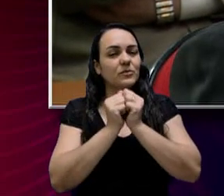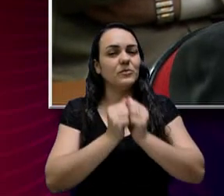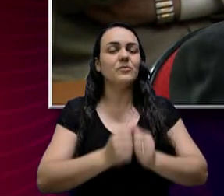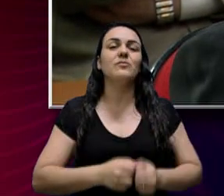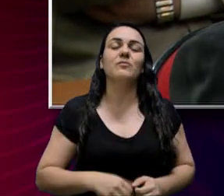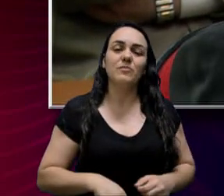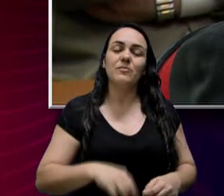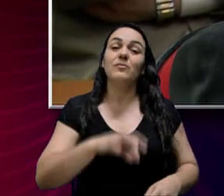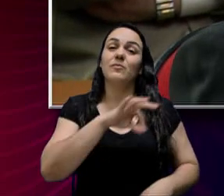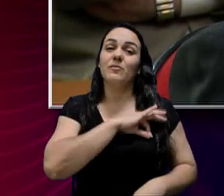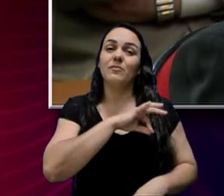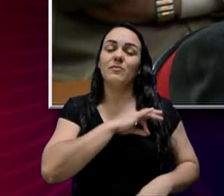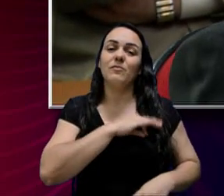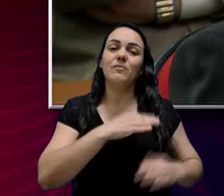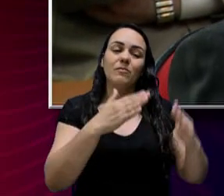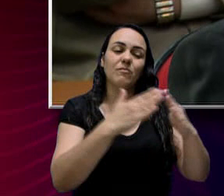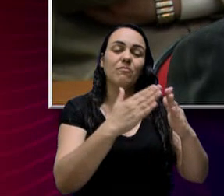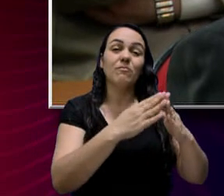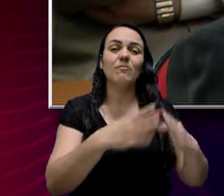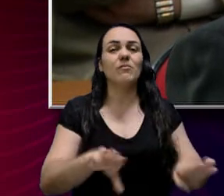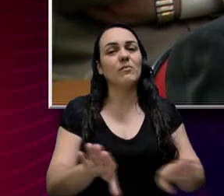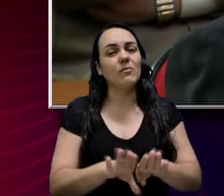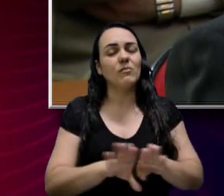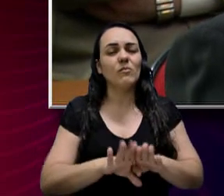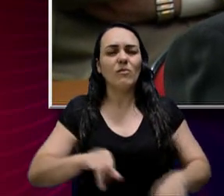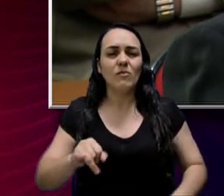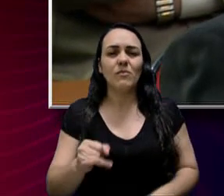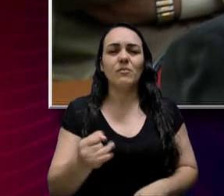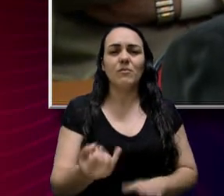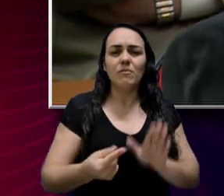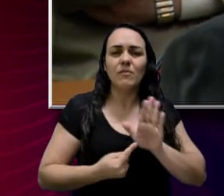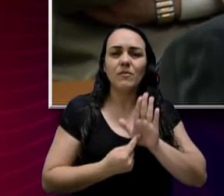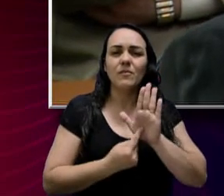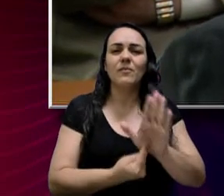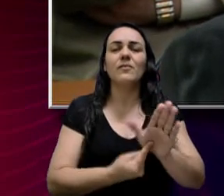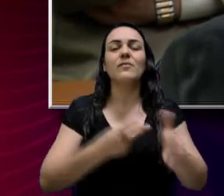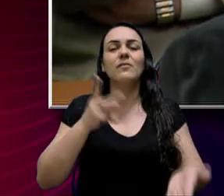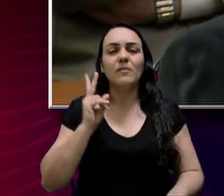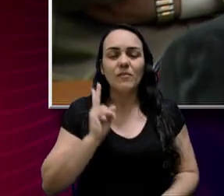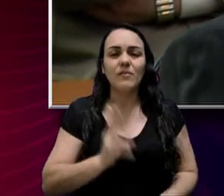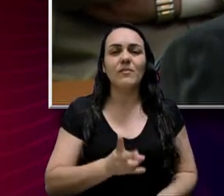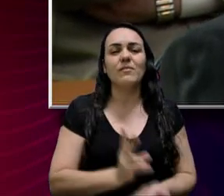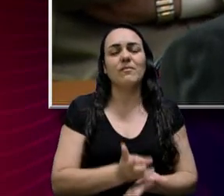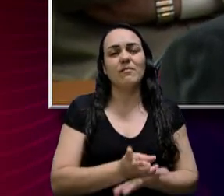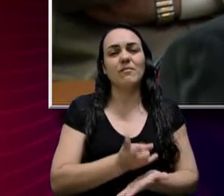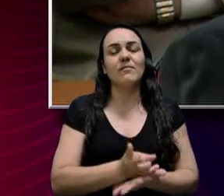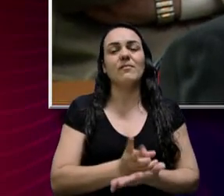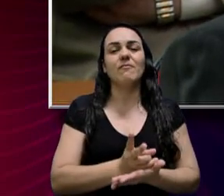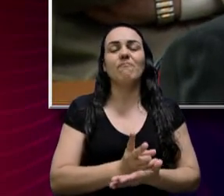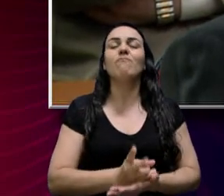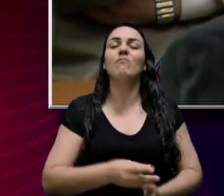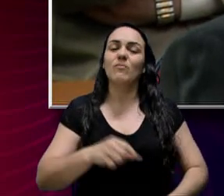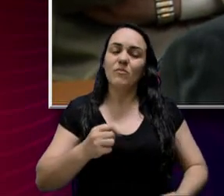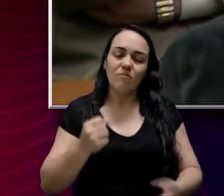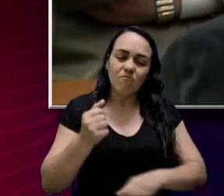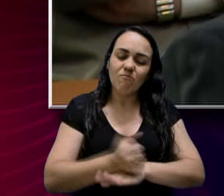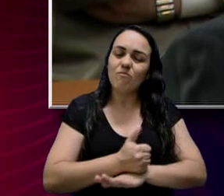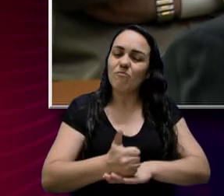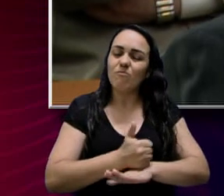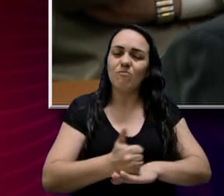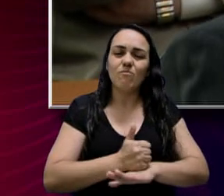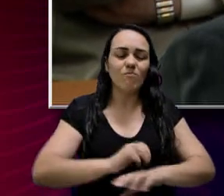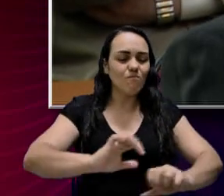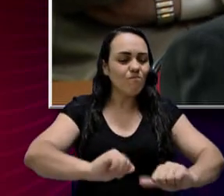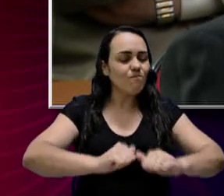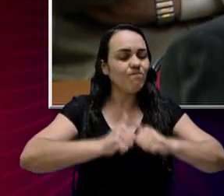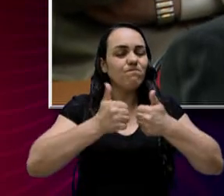Polícia. Oportunidade em que demonstrou, mais uma vez, ser um grande e determinado profissional, permanecendo